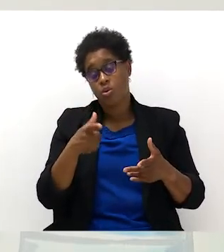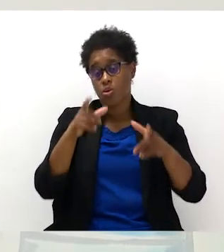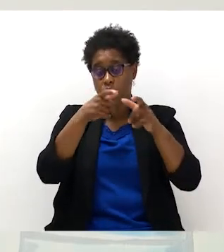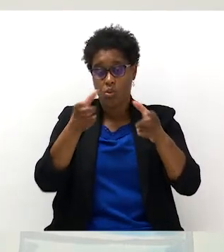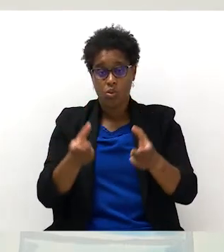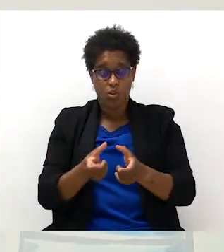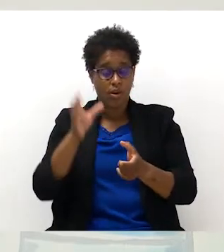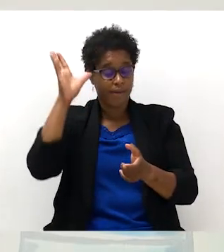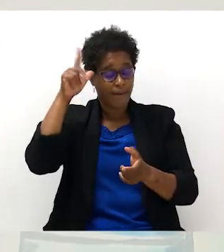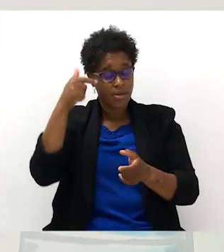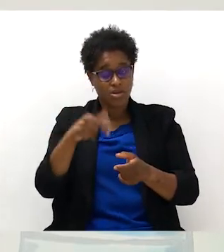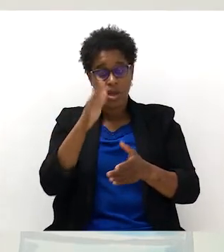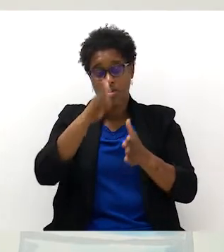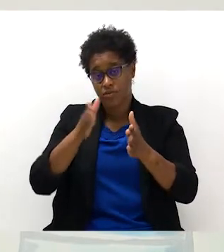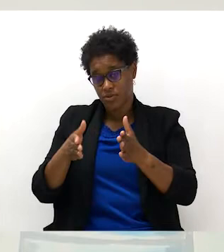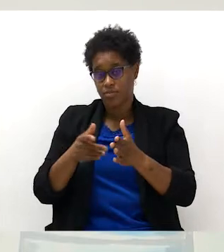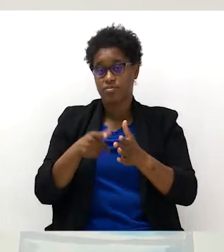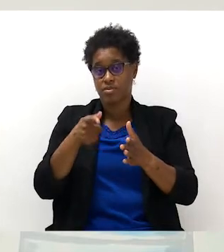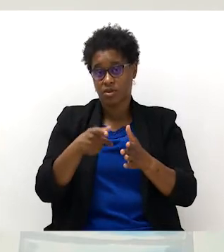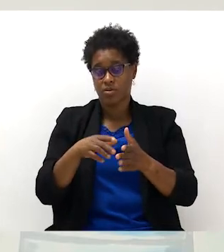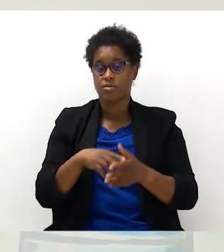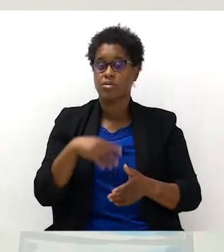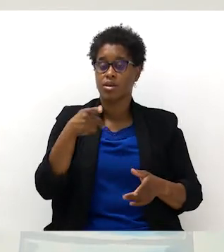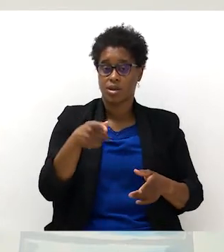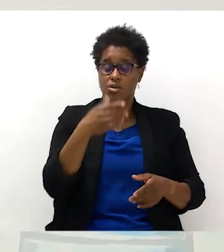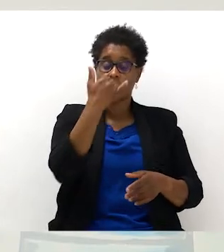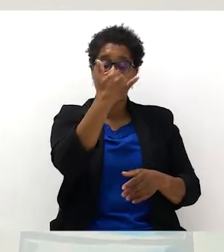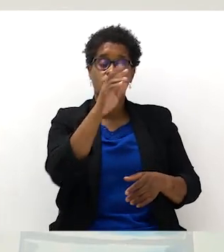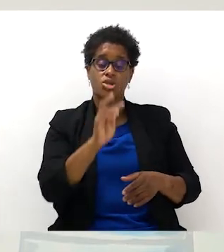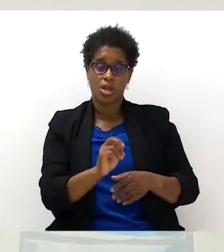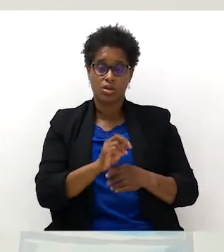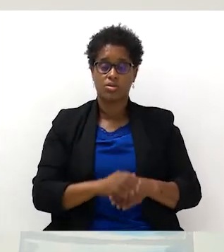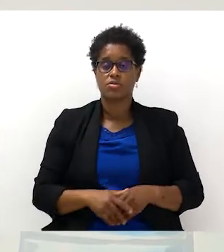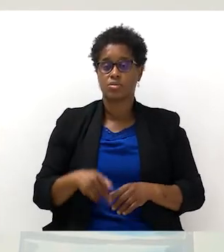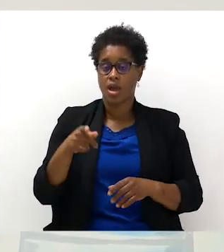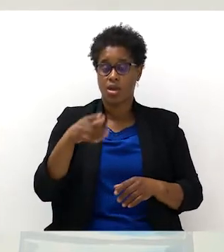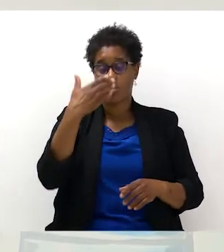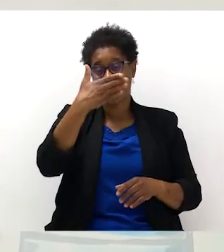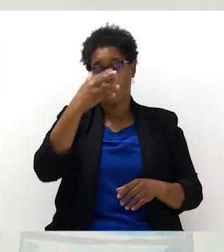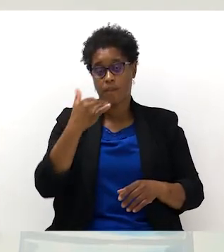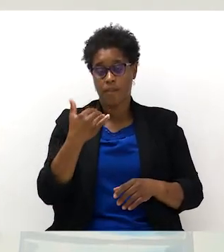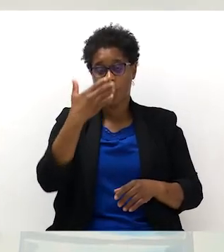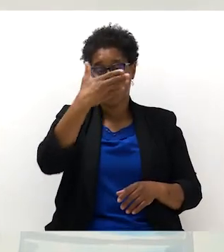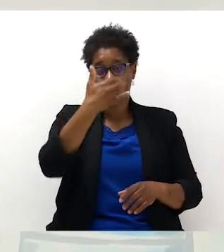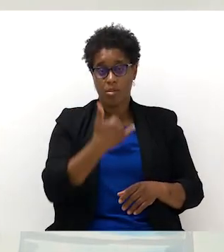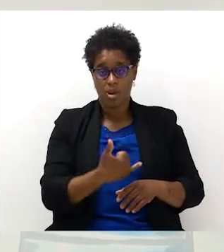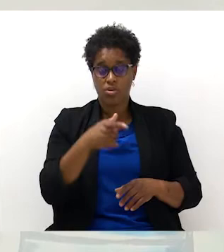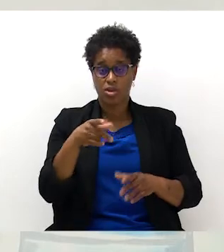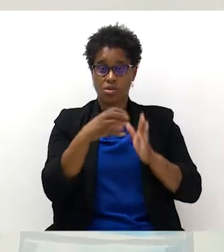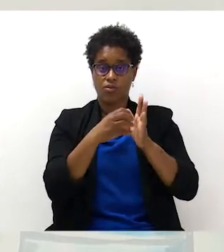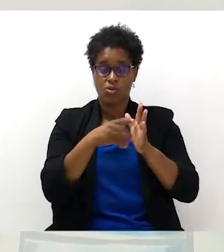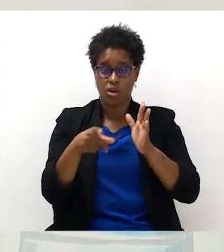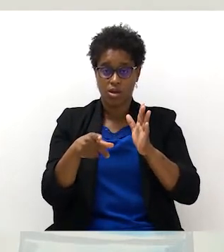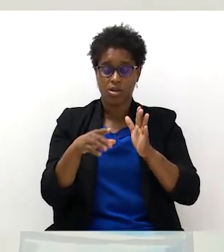dividido. Neste caso, vamos pintar 2/3, 1/2 nesta figura e nesta